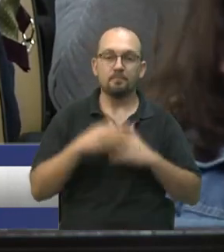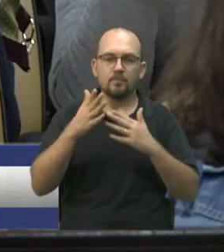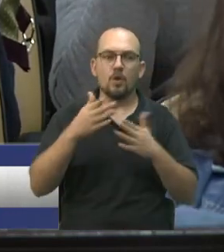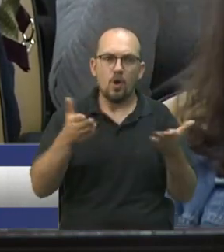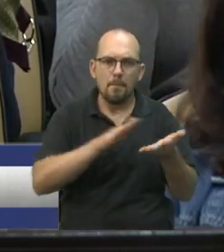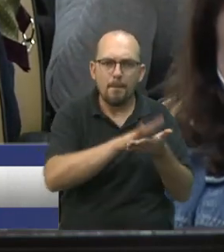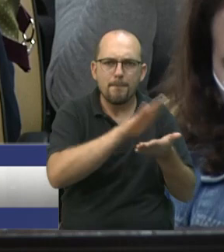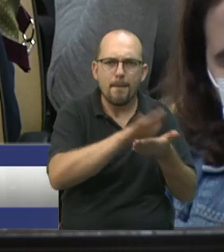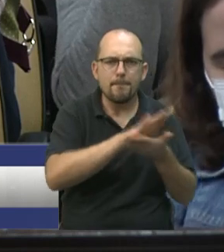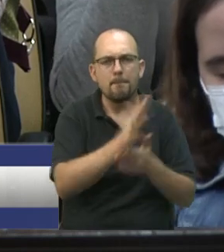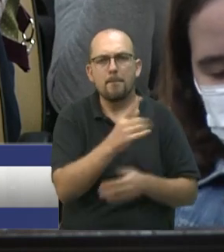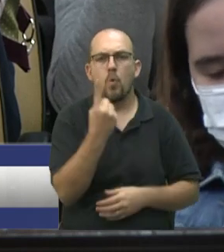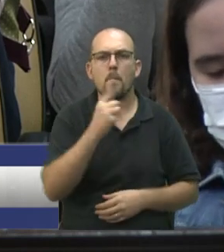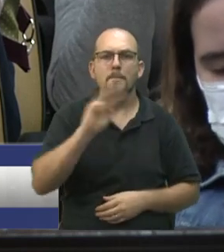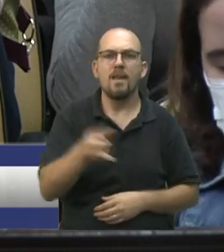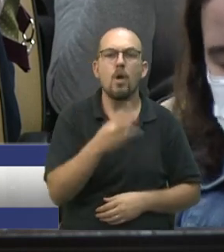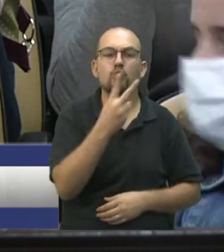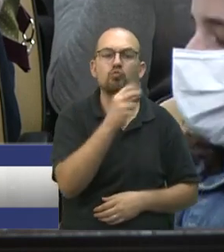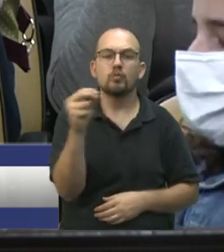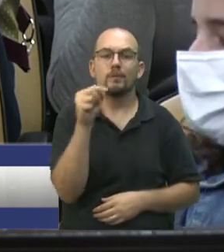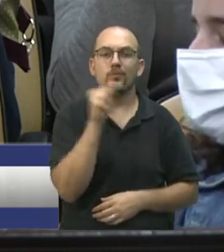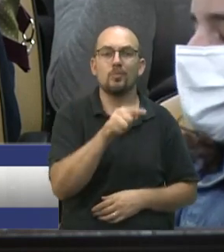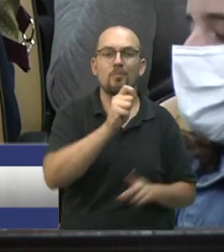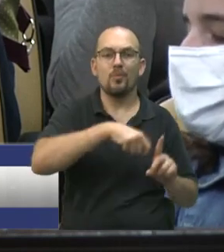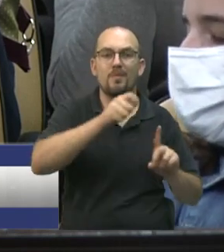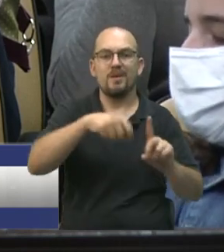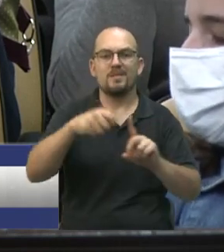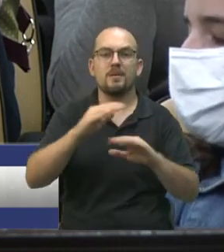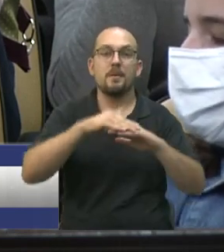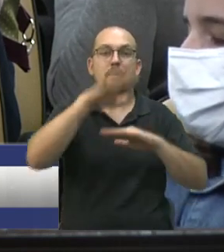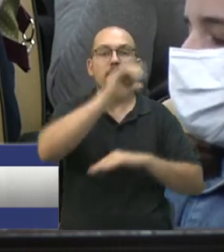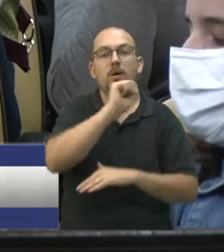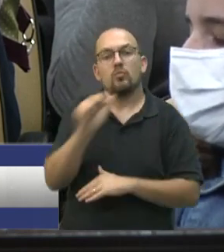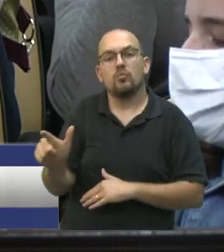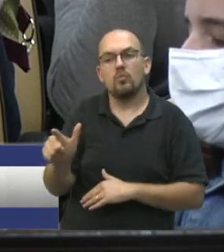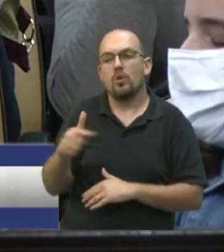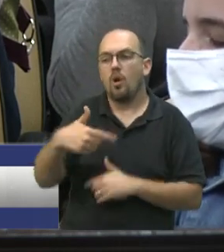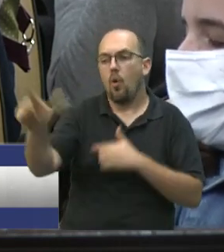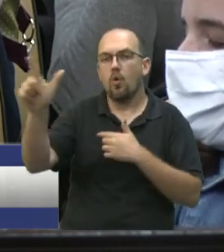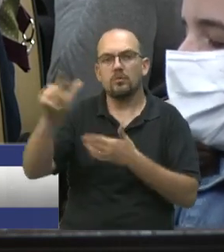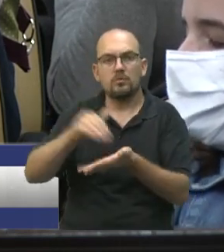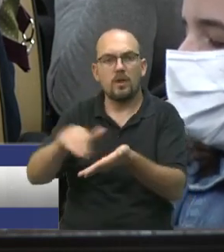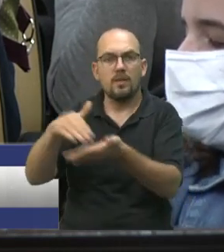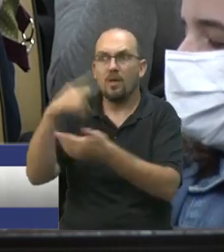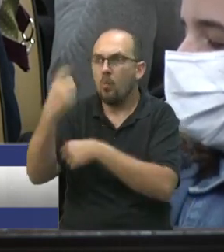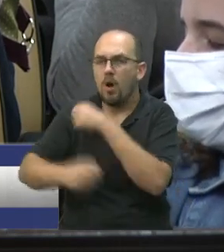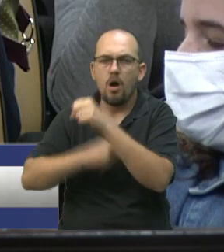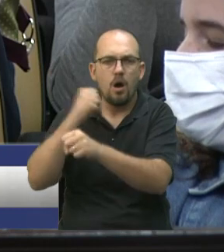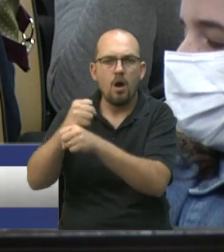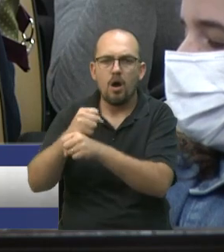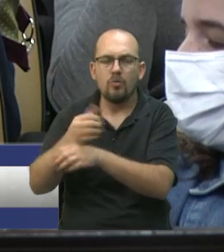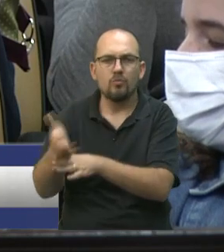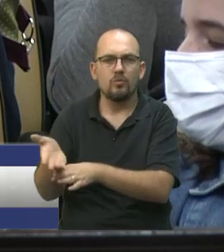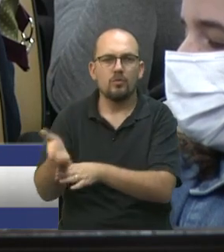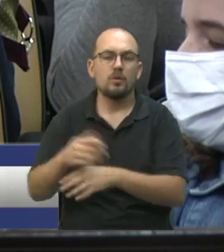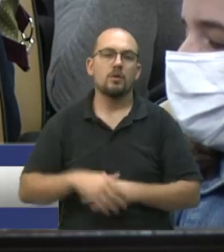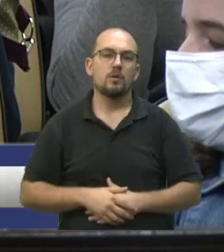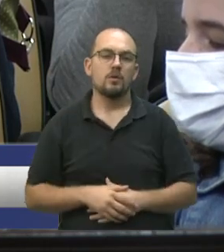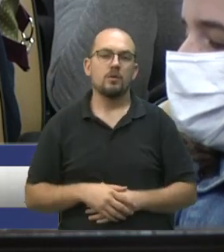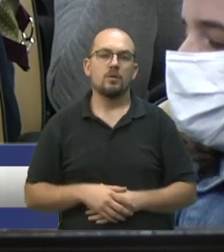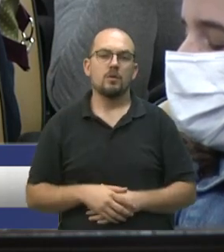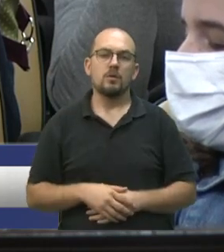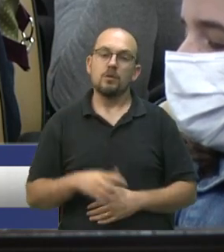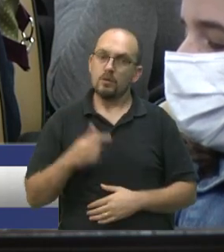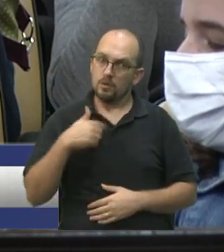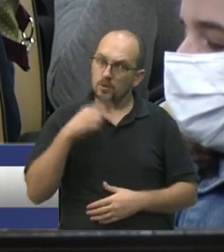de 1.200.000 por mês. É mais do que o previsto para algumas secretarias para o ano todo. Então, eu